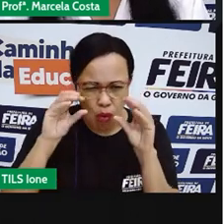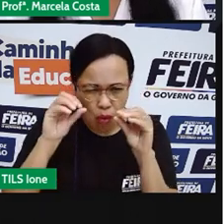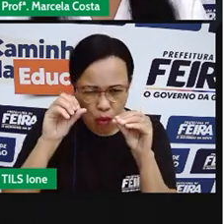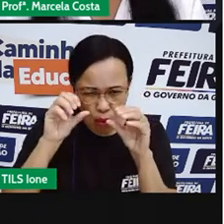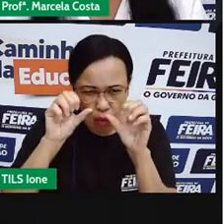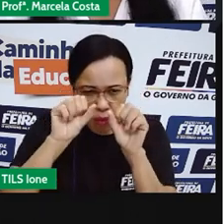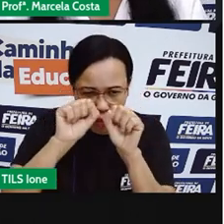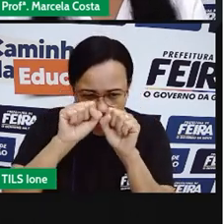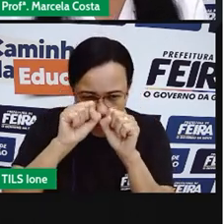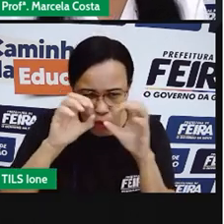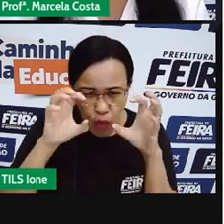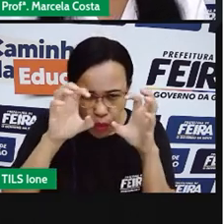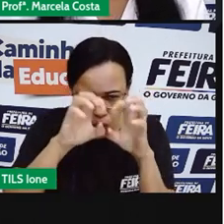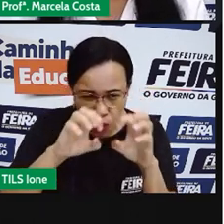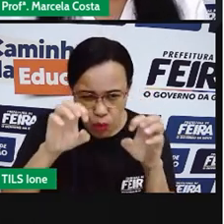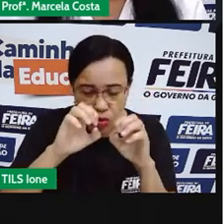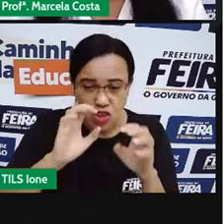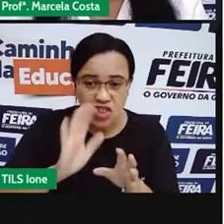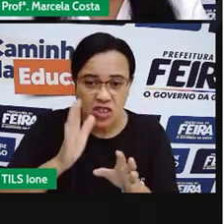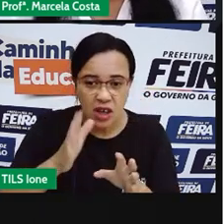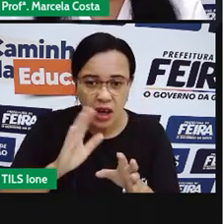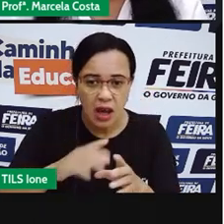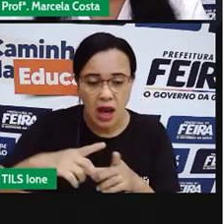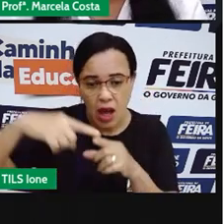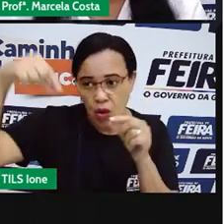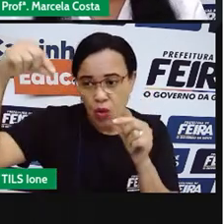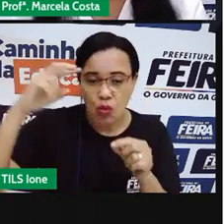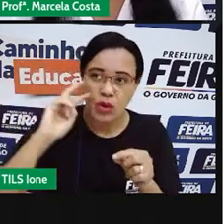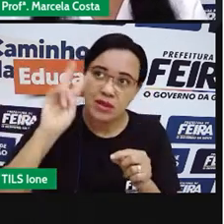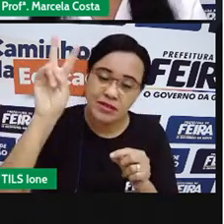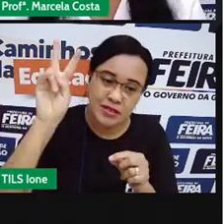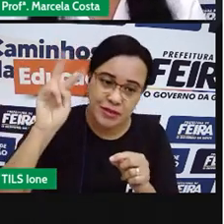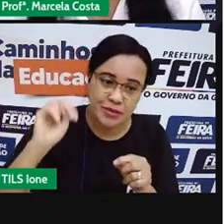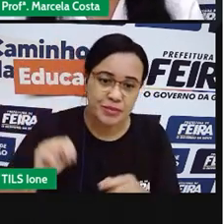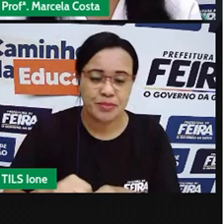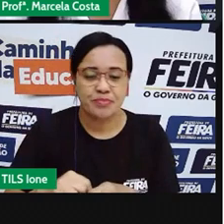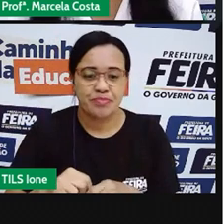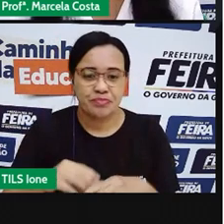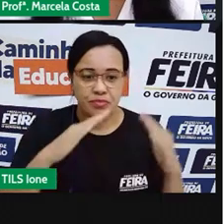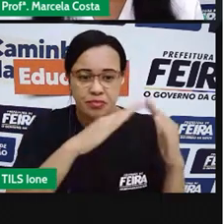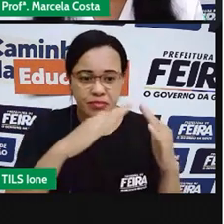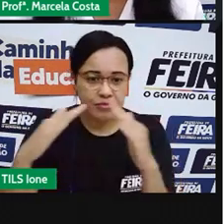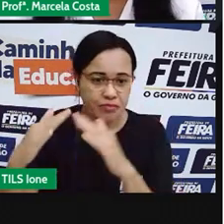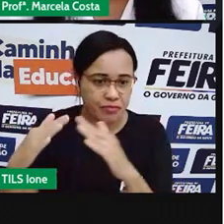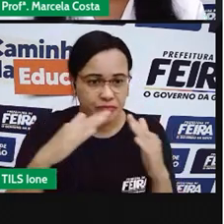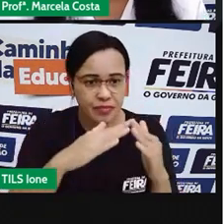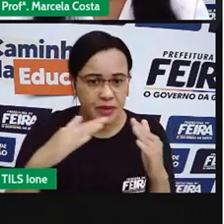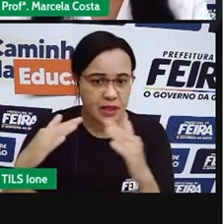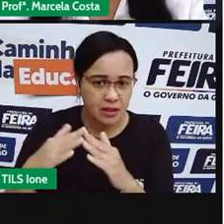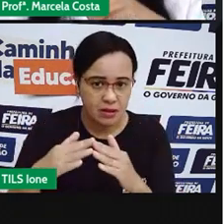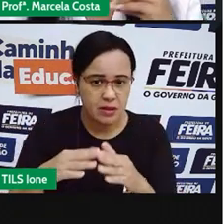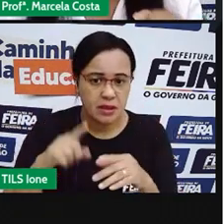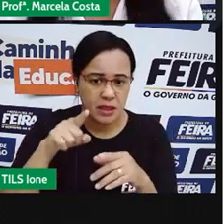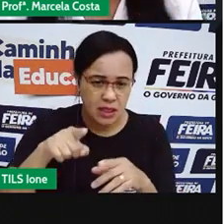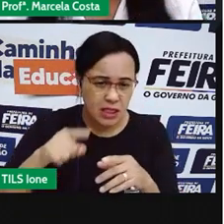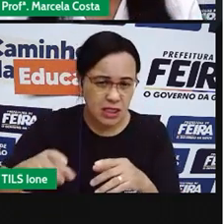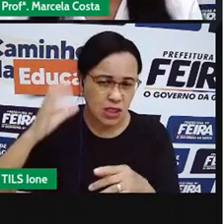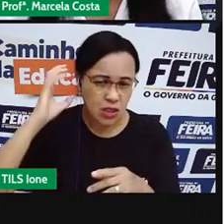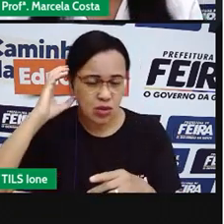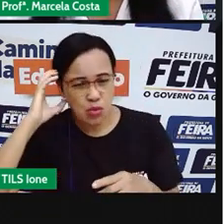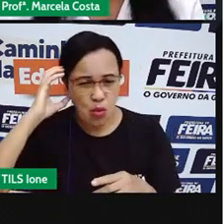a gente observa que no contexto noturno, o vizinho com o aparelho de som e volume